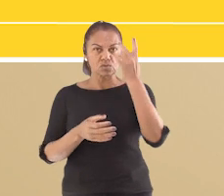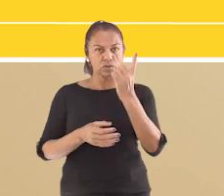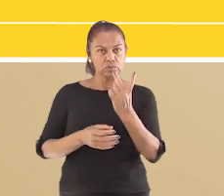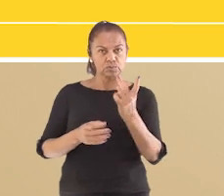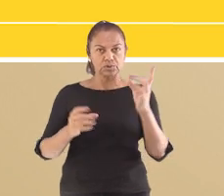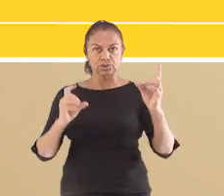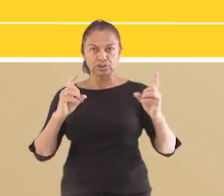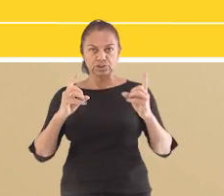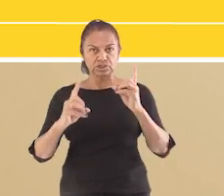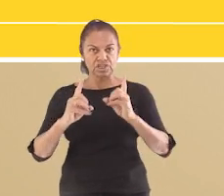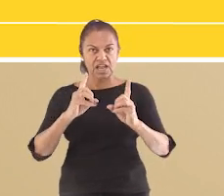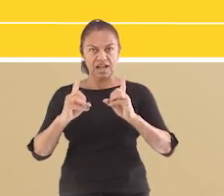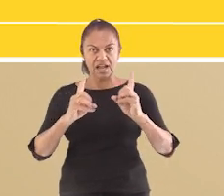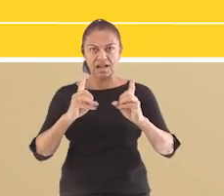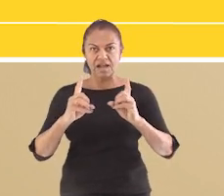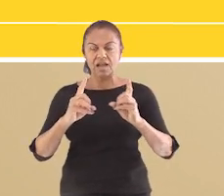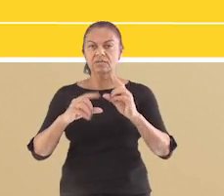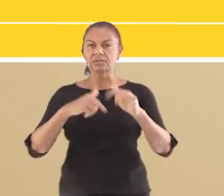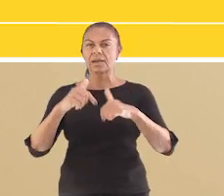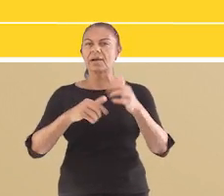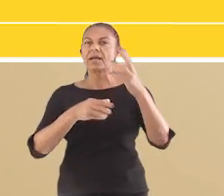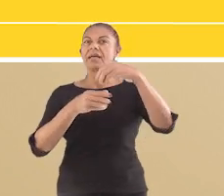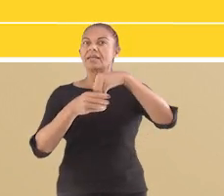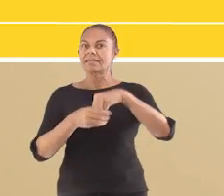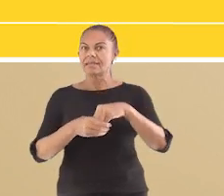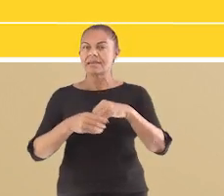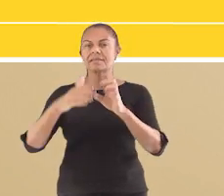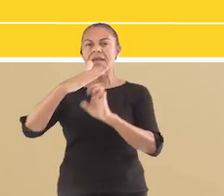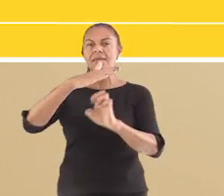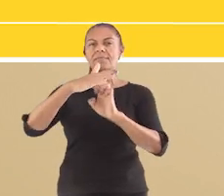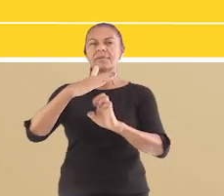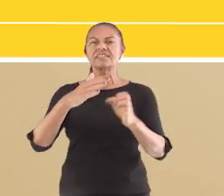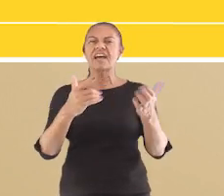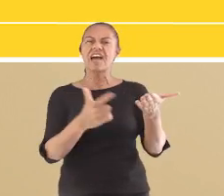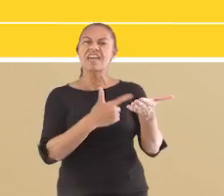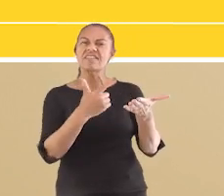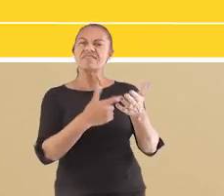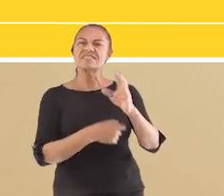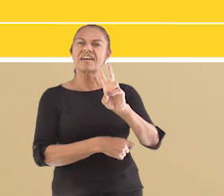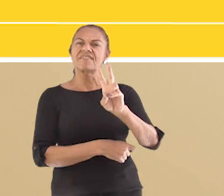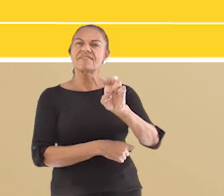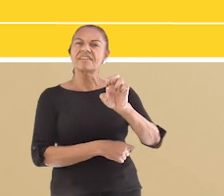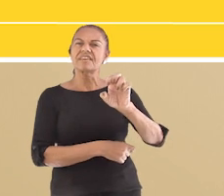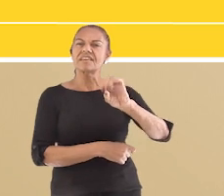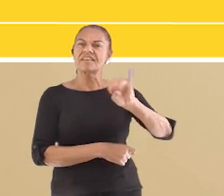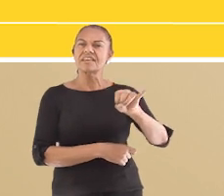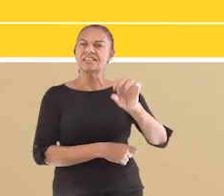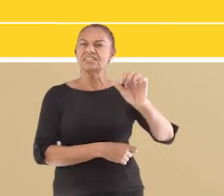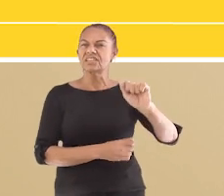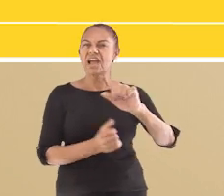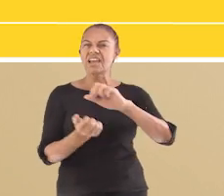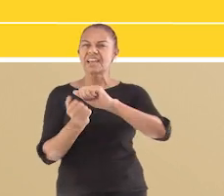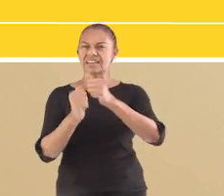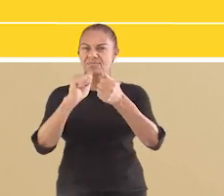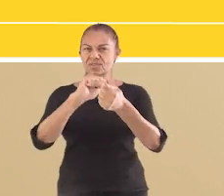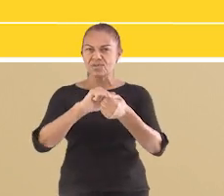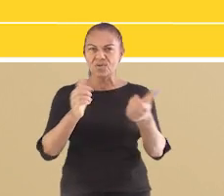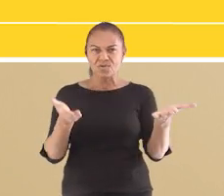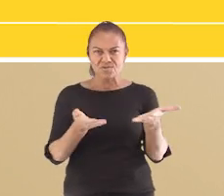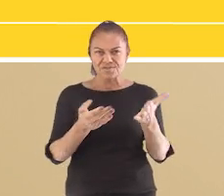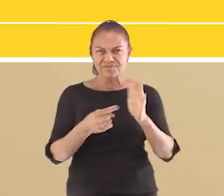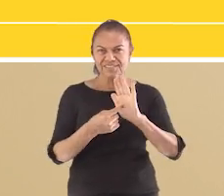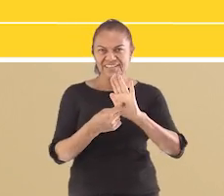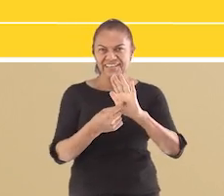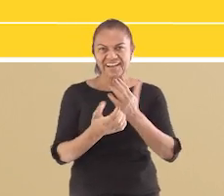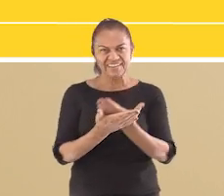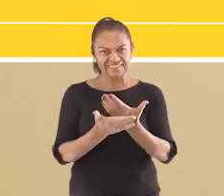hoje, vamos ler um diálogo entre duas pessoas que trabalham em uma empresa. Essa conversa eu retirei da revista Veja, publicada em 1º de maio